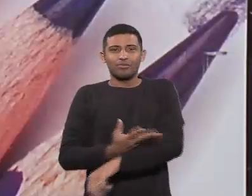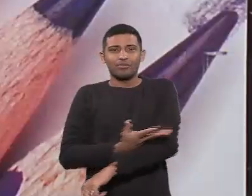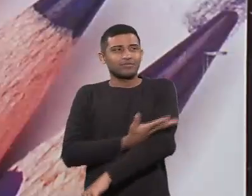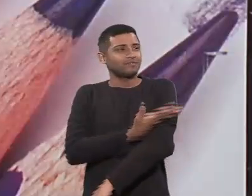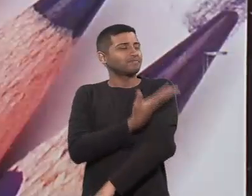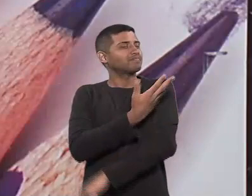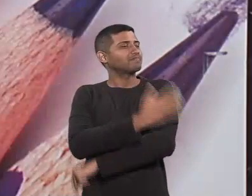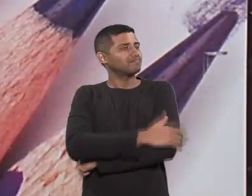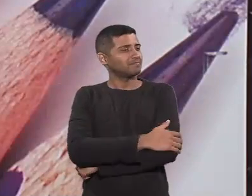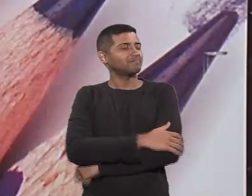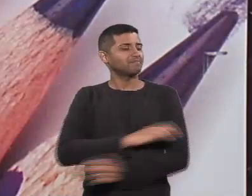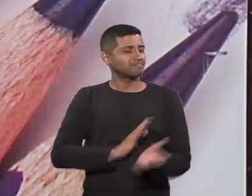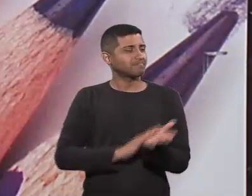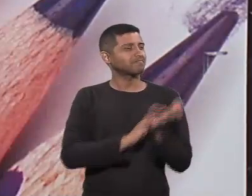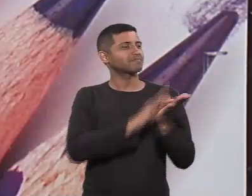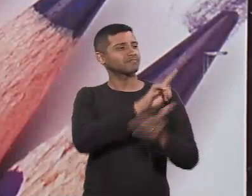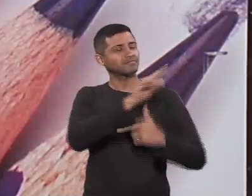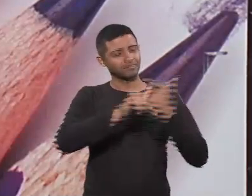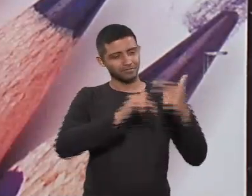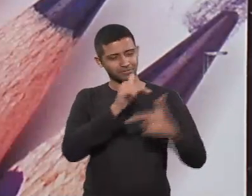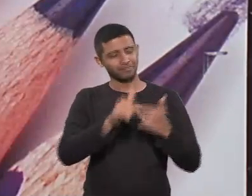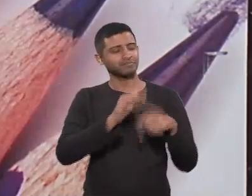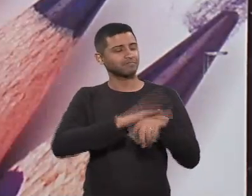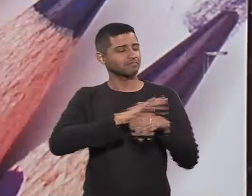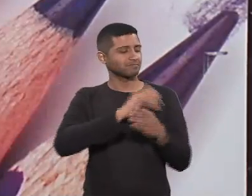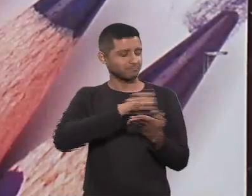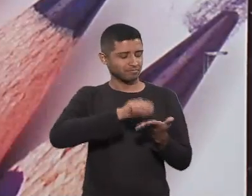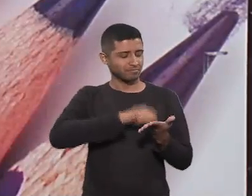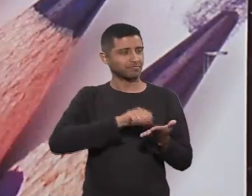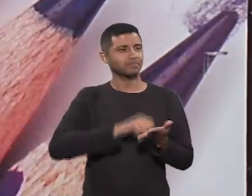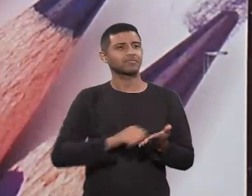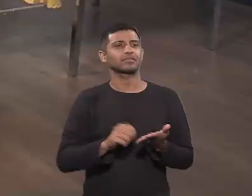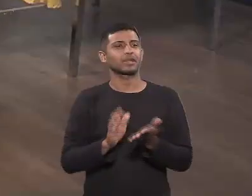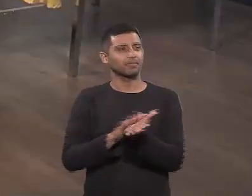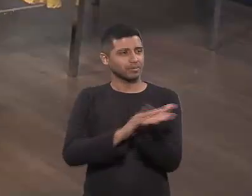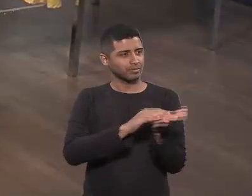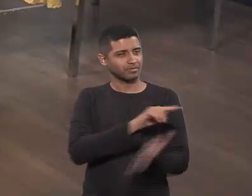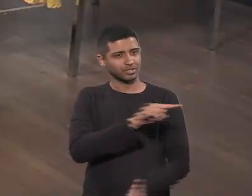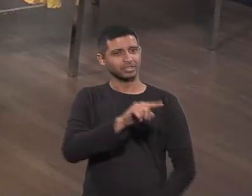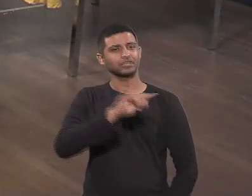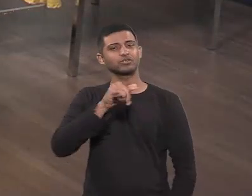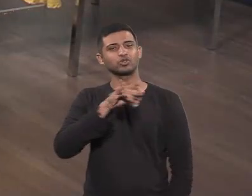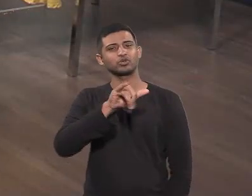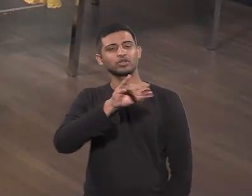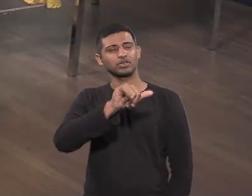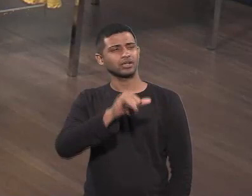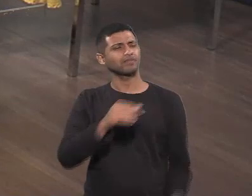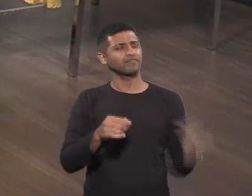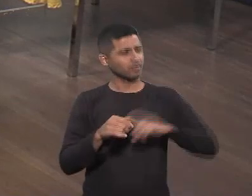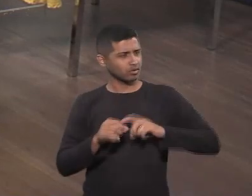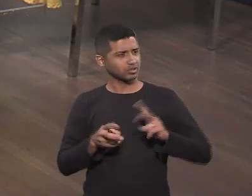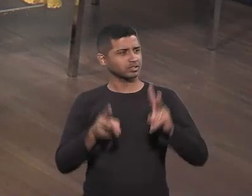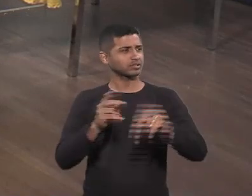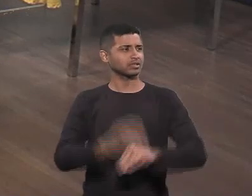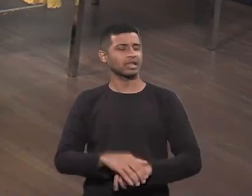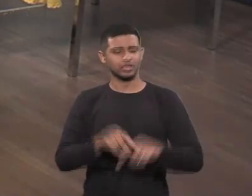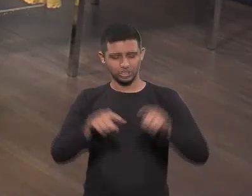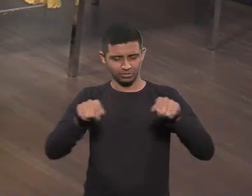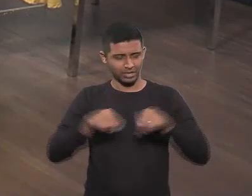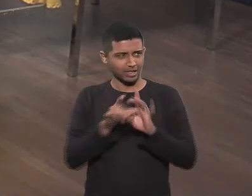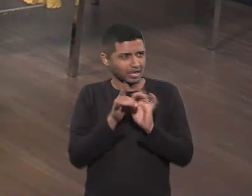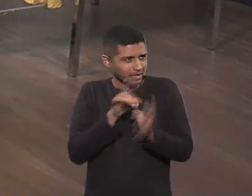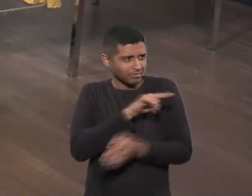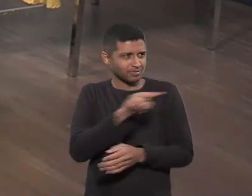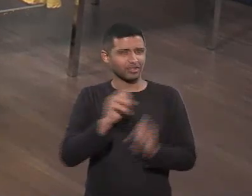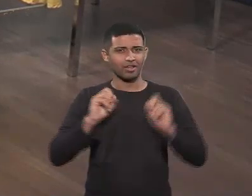Amo, emocionada. Amo mesmo. Parabéns pela obra. Parabéns você também, Obrigada, Juliana. obrigada Voltem pelo espaço. sempre. O espaço